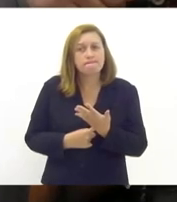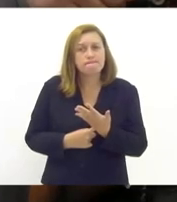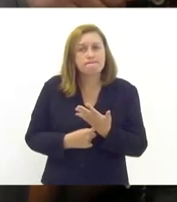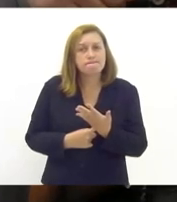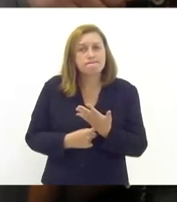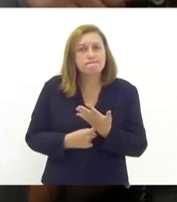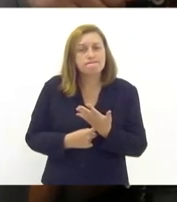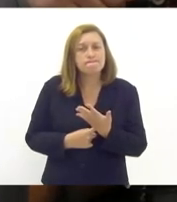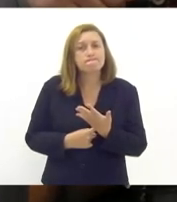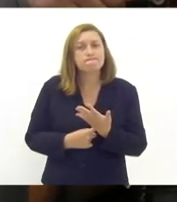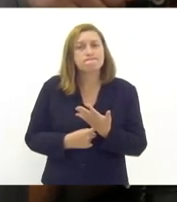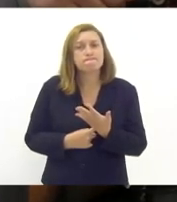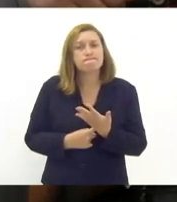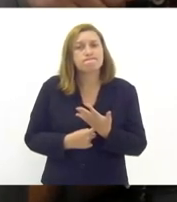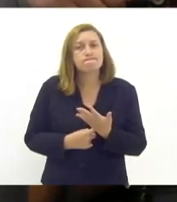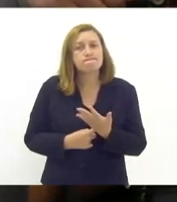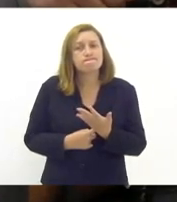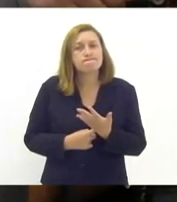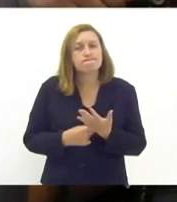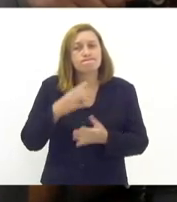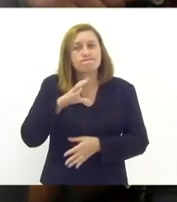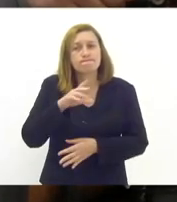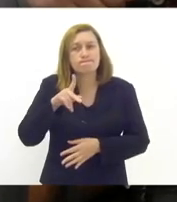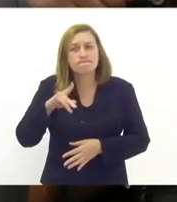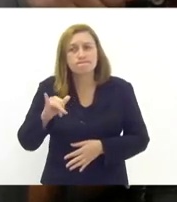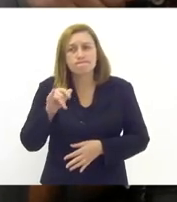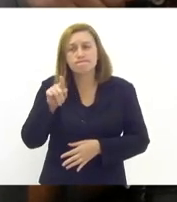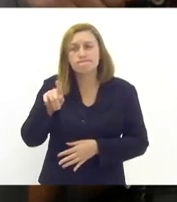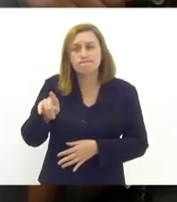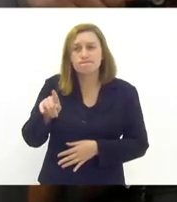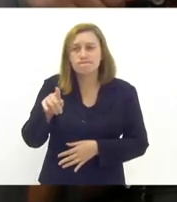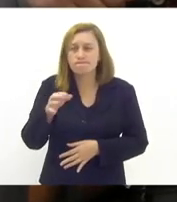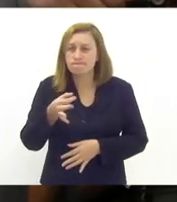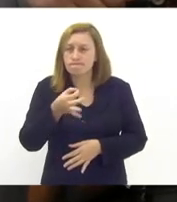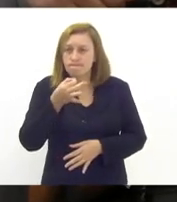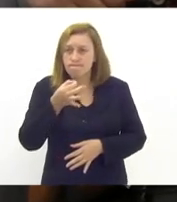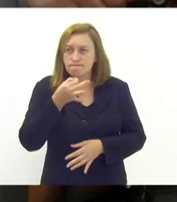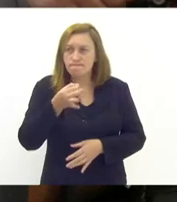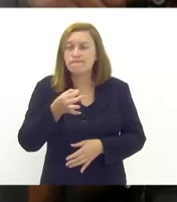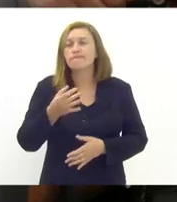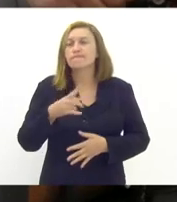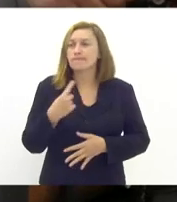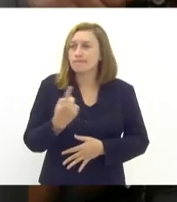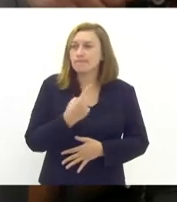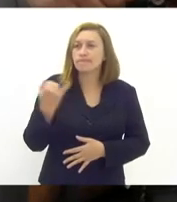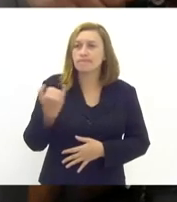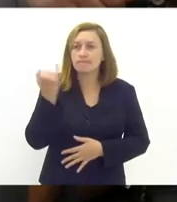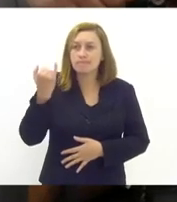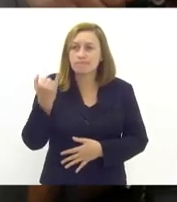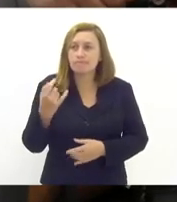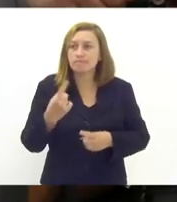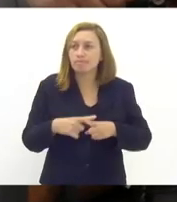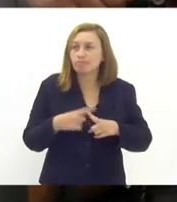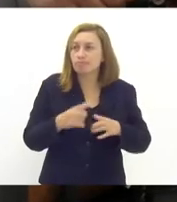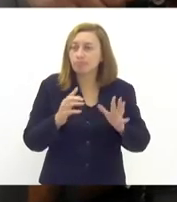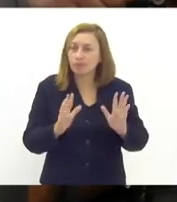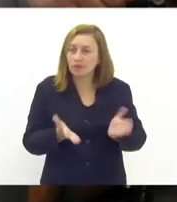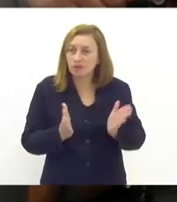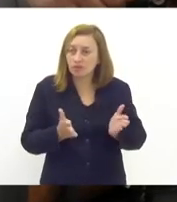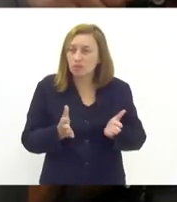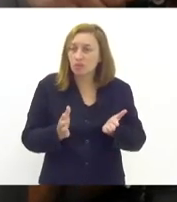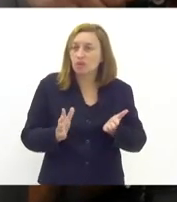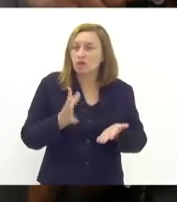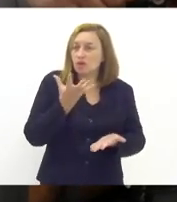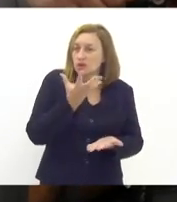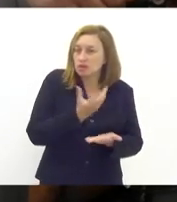nos autos desta CPI o seu depoimento. Então, isso para a gente é importante, porque a gente agora